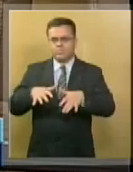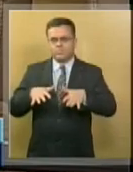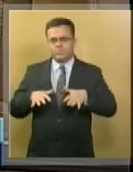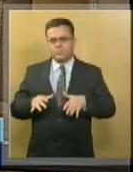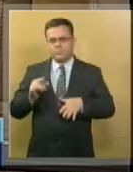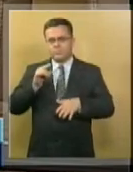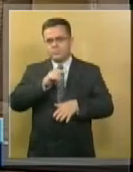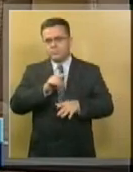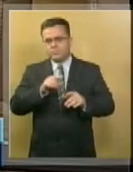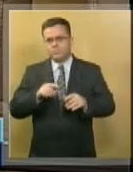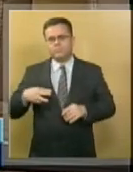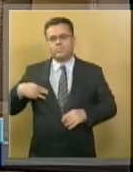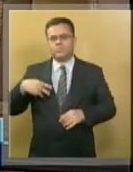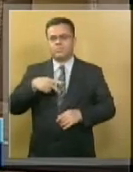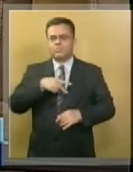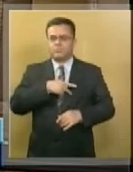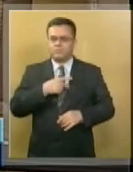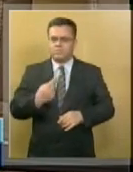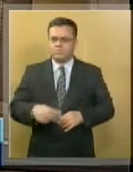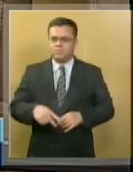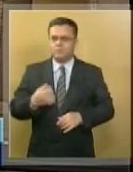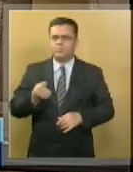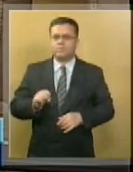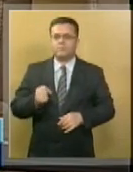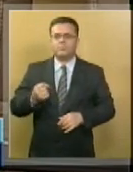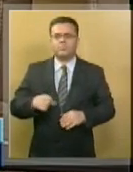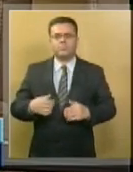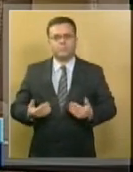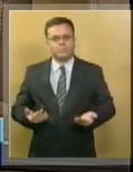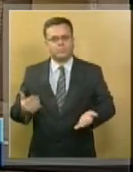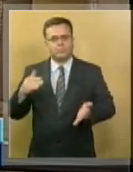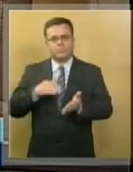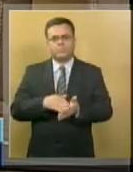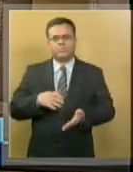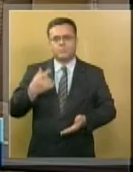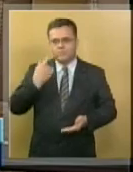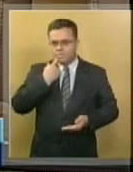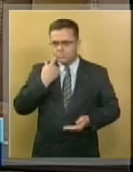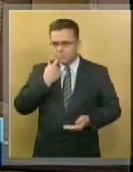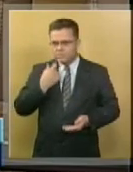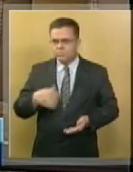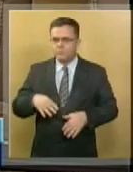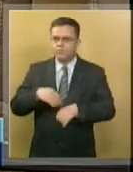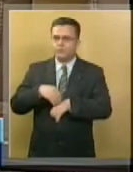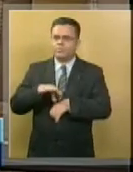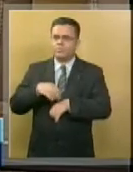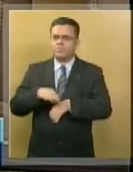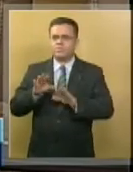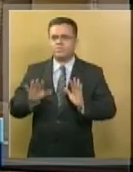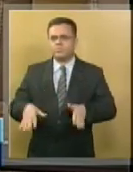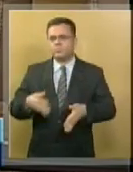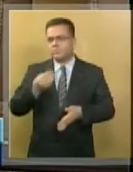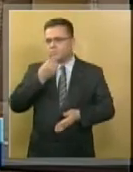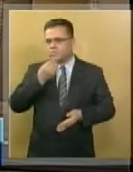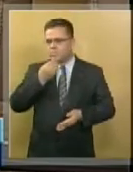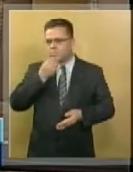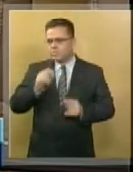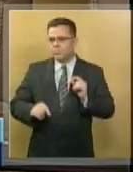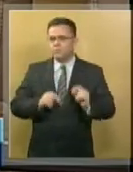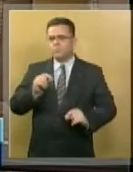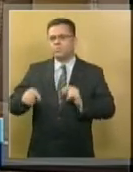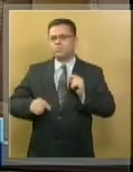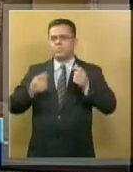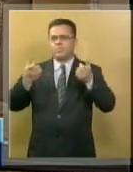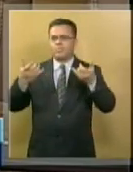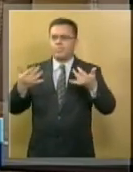Coordenadoria Geral do Ministério Público do Estado, na última sexta-feira. A seguir, informou que, na oportunidade, tratou das